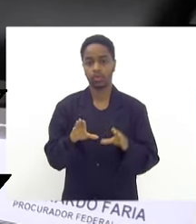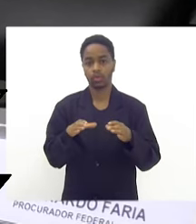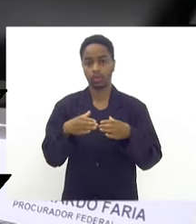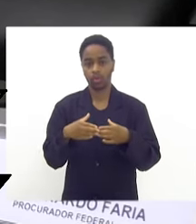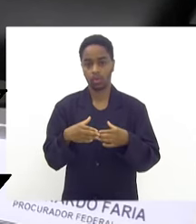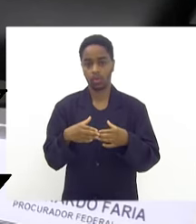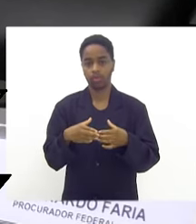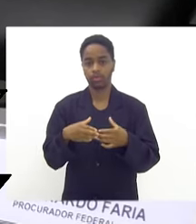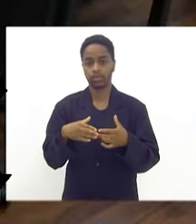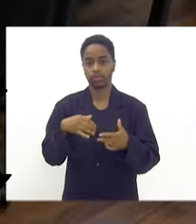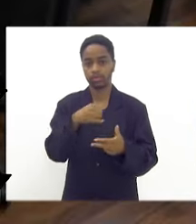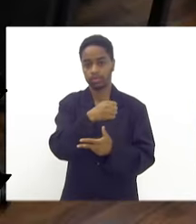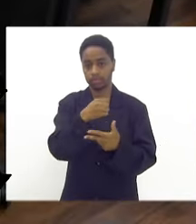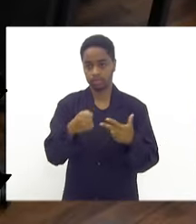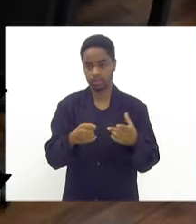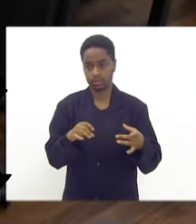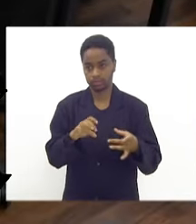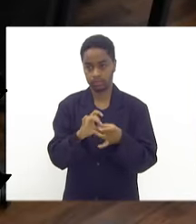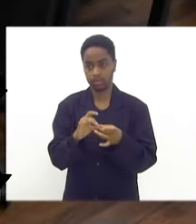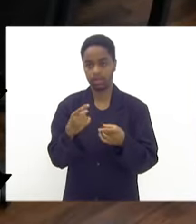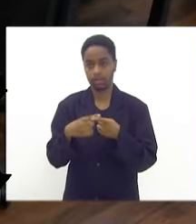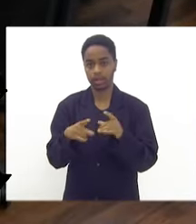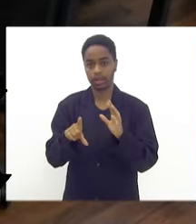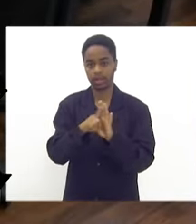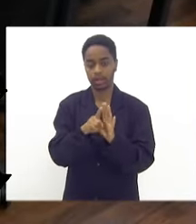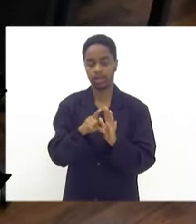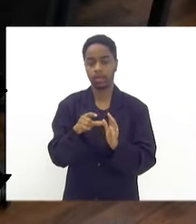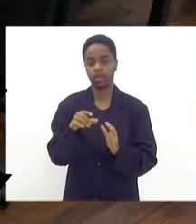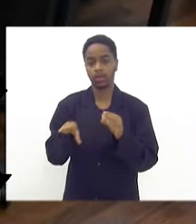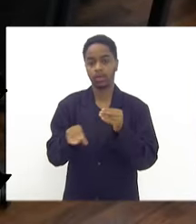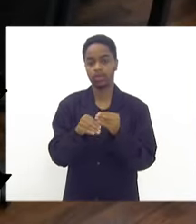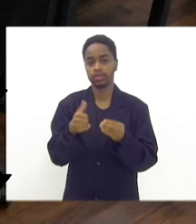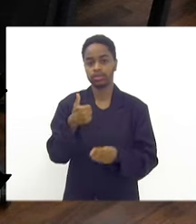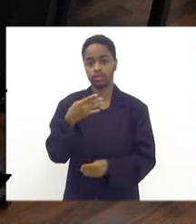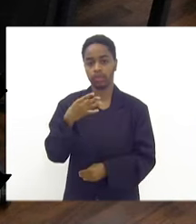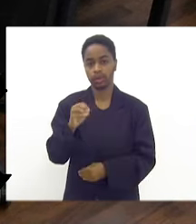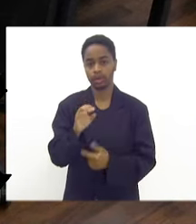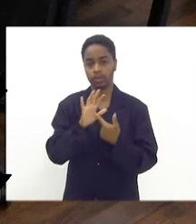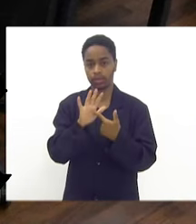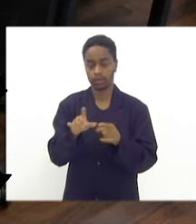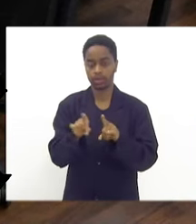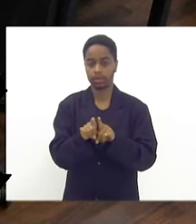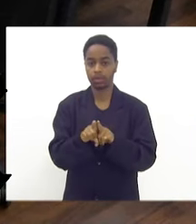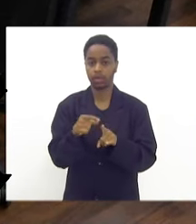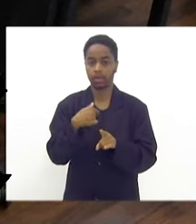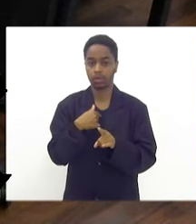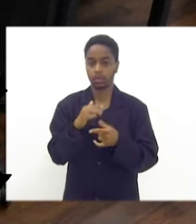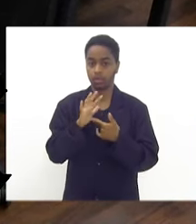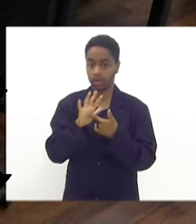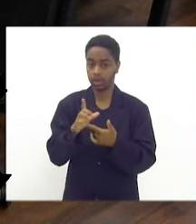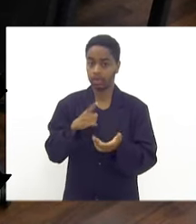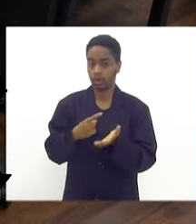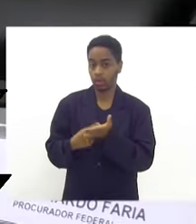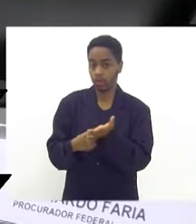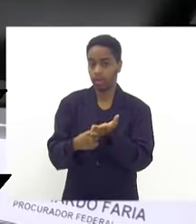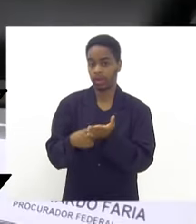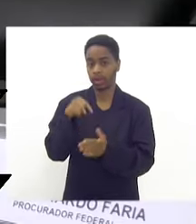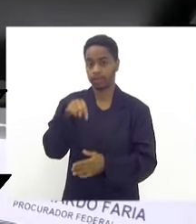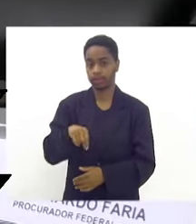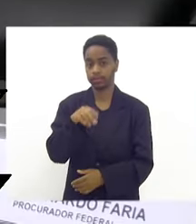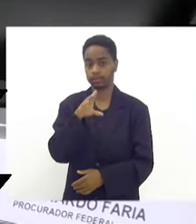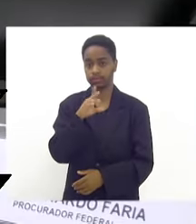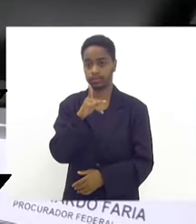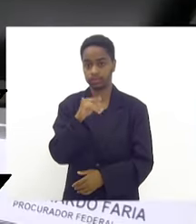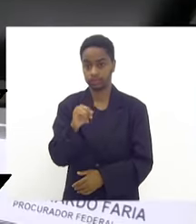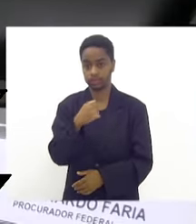tripartite que é o que a lei complementar 140 eh identifica e eh me comprometo Aqui já diante da CPI